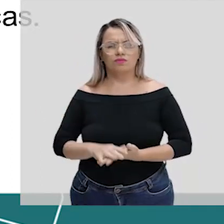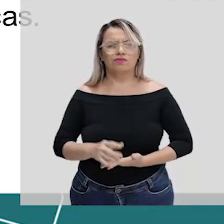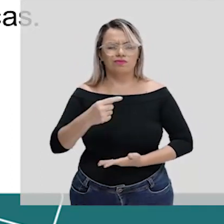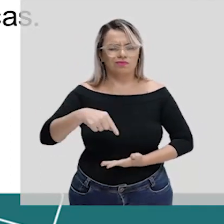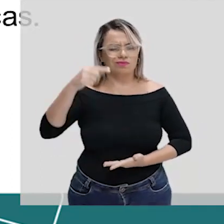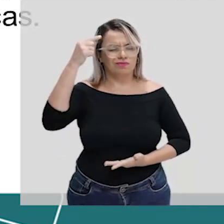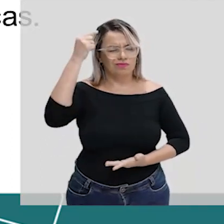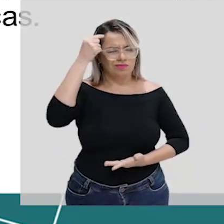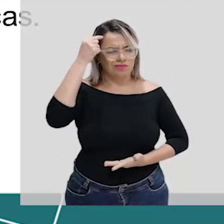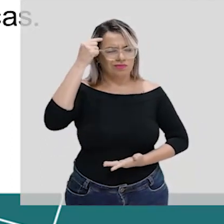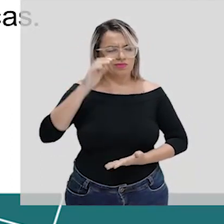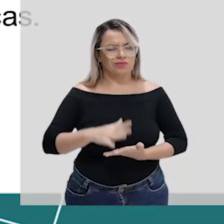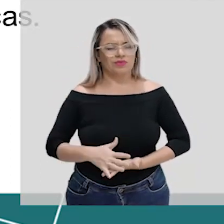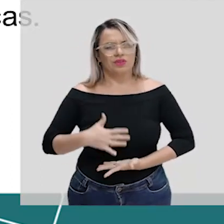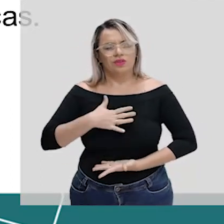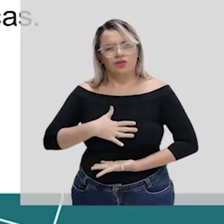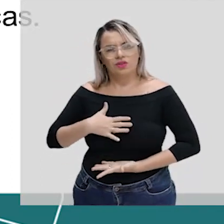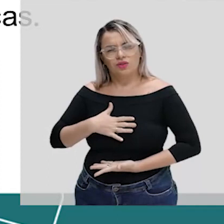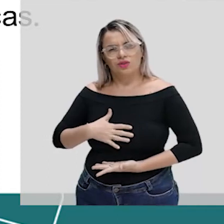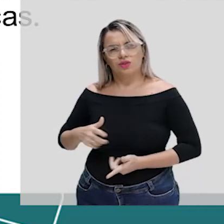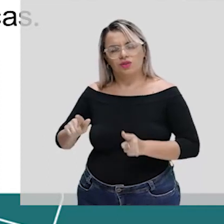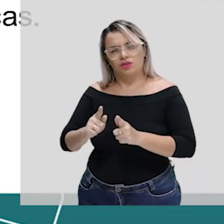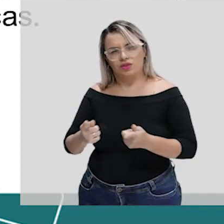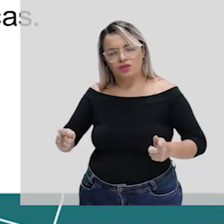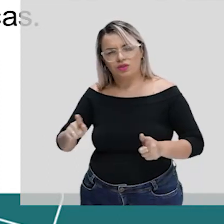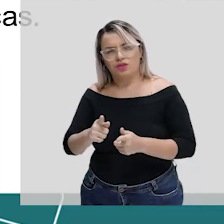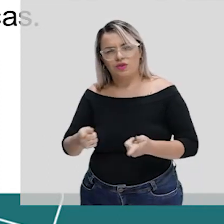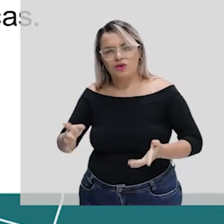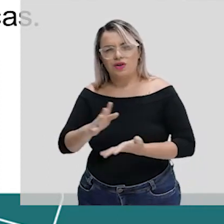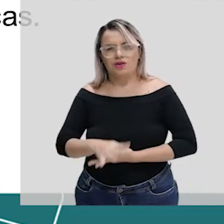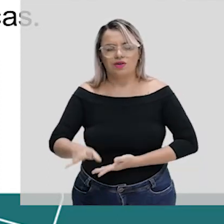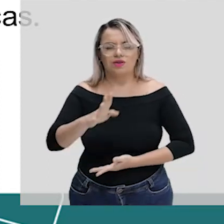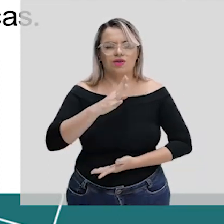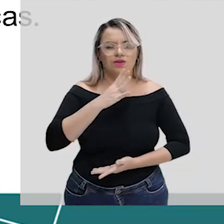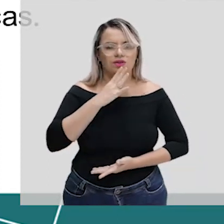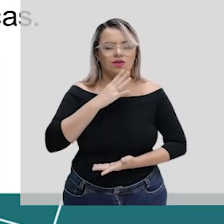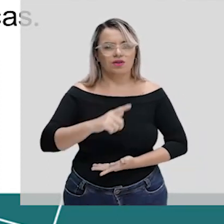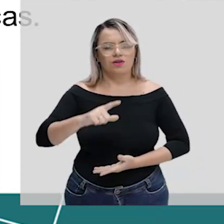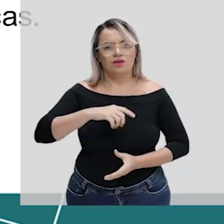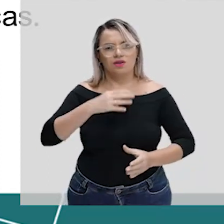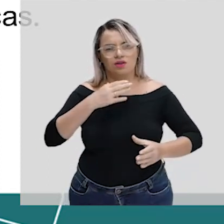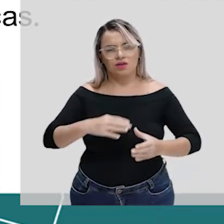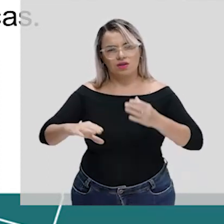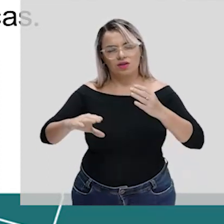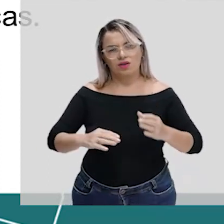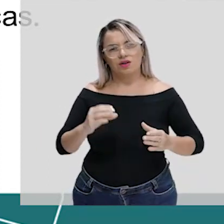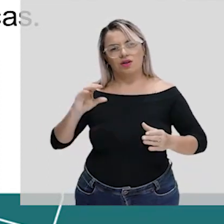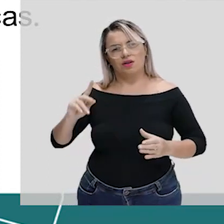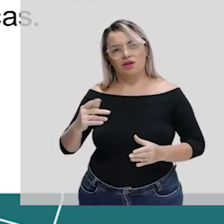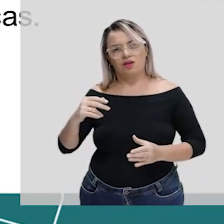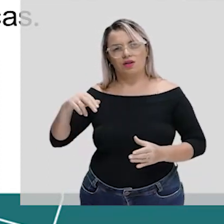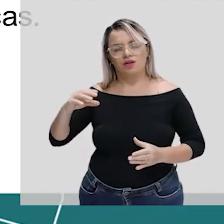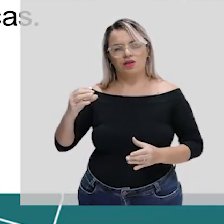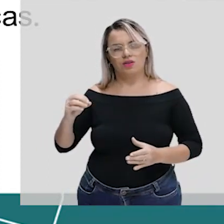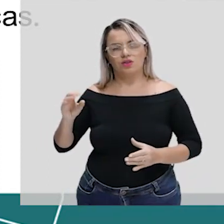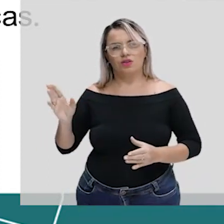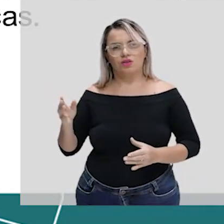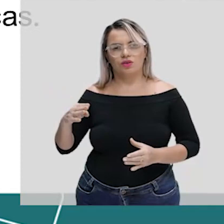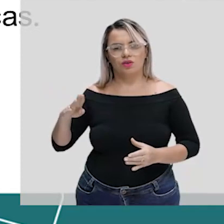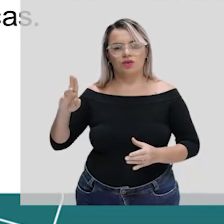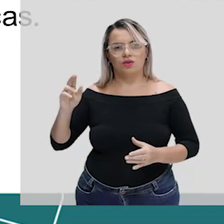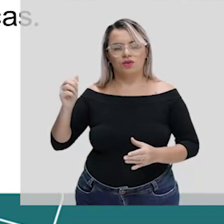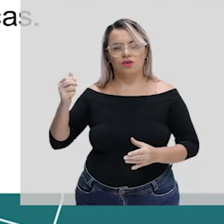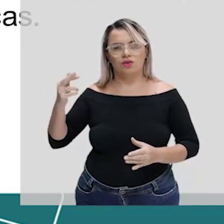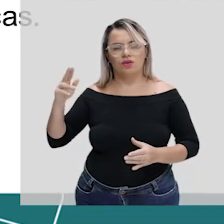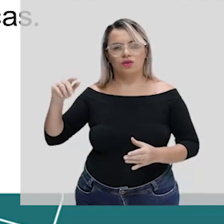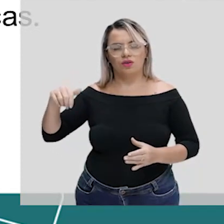é um sobrenome que, para quem gosta de música, é muito conhecido, né? Porque tem um cantor, Chico Buarque de Holanda. E é exatamente o que você